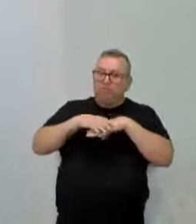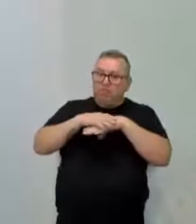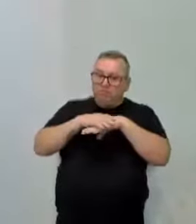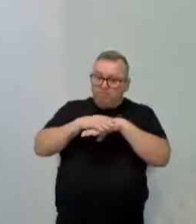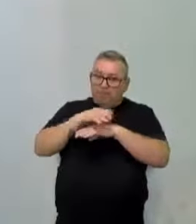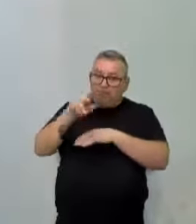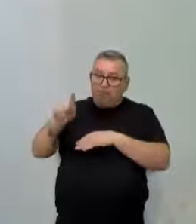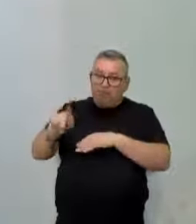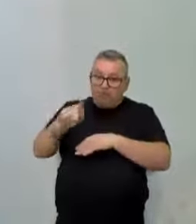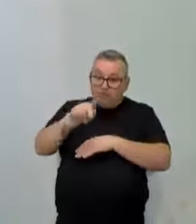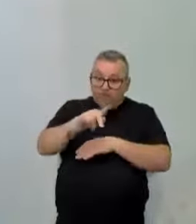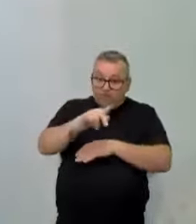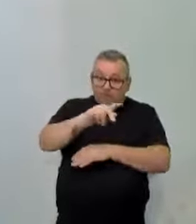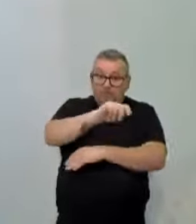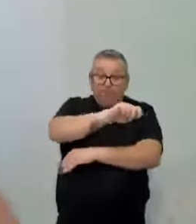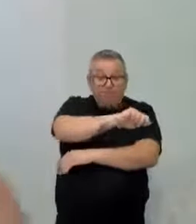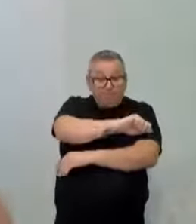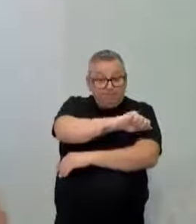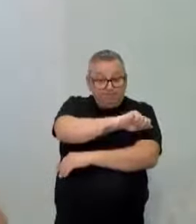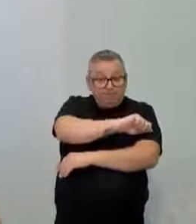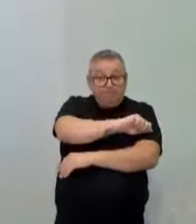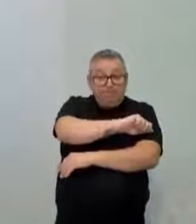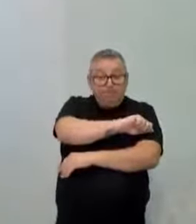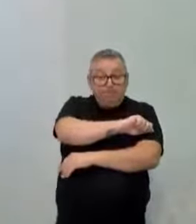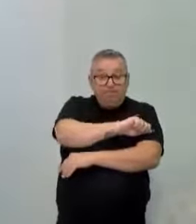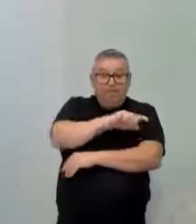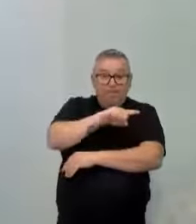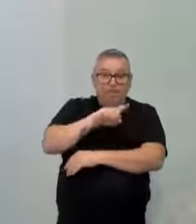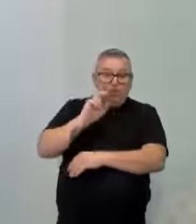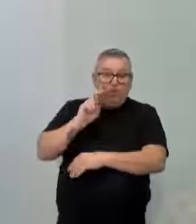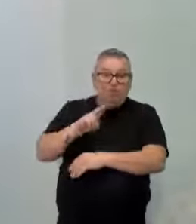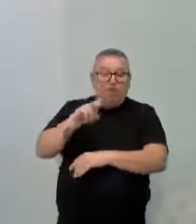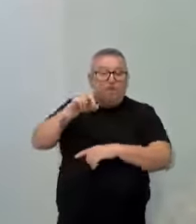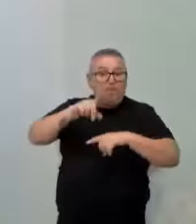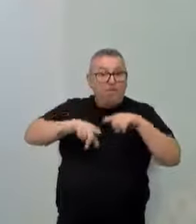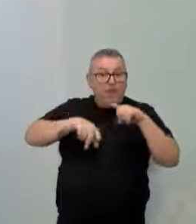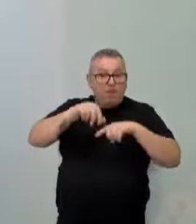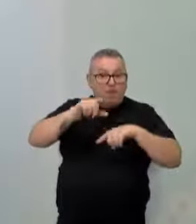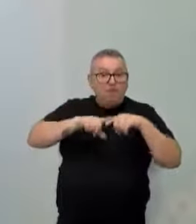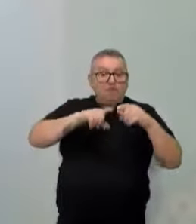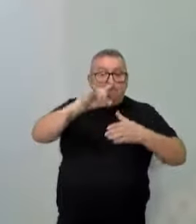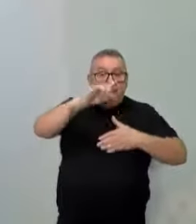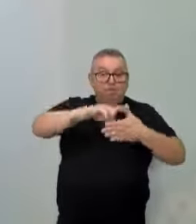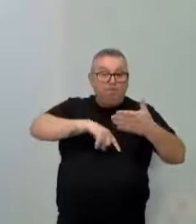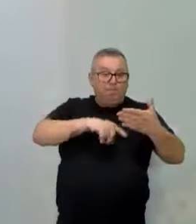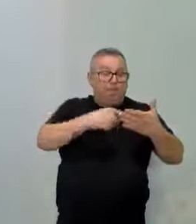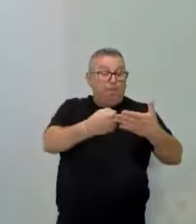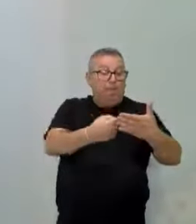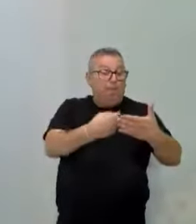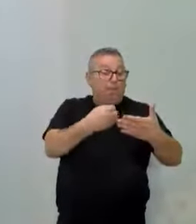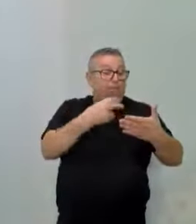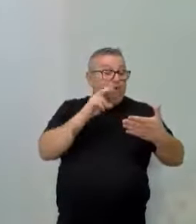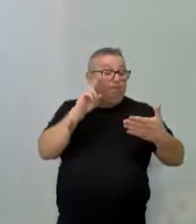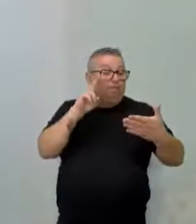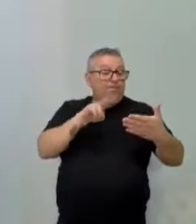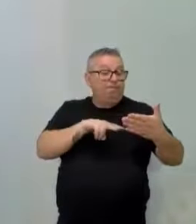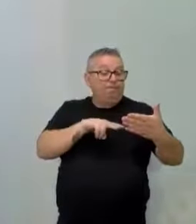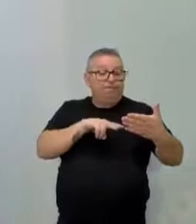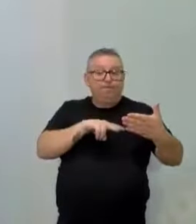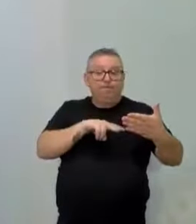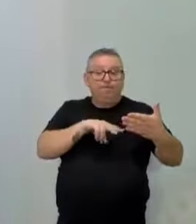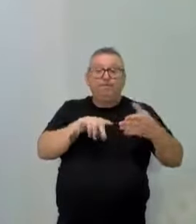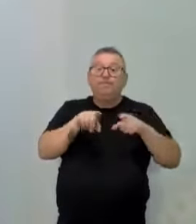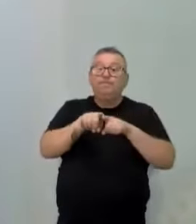o professor e o estudante. Então, ali ele tem material a partir desse preenchimento